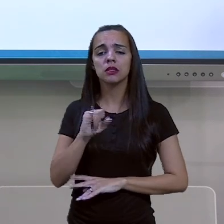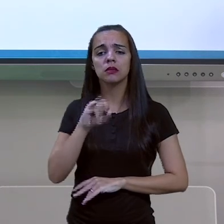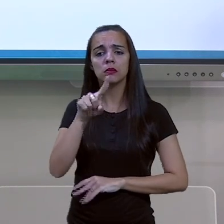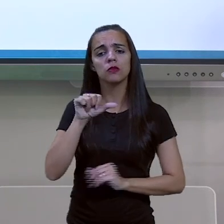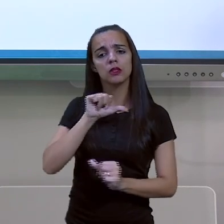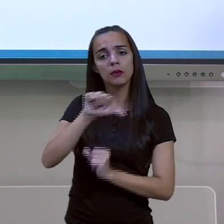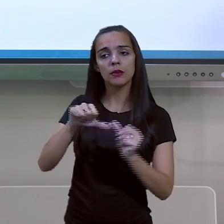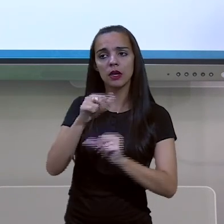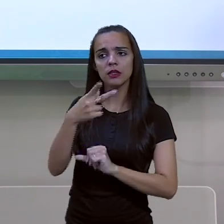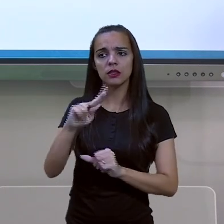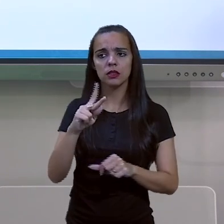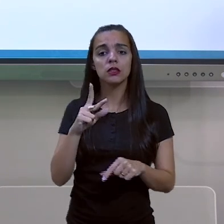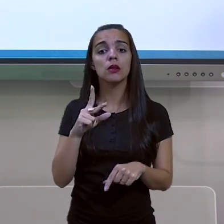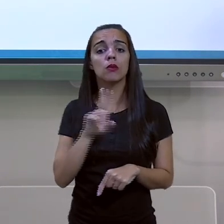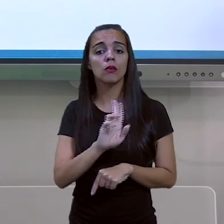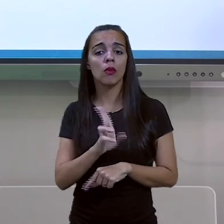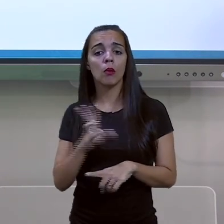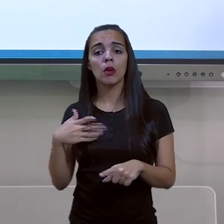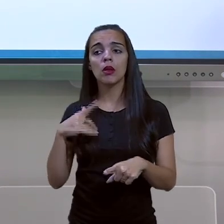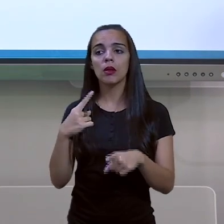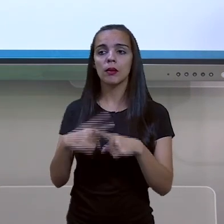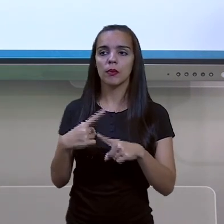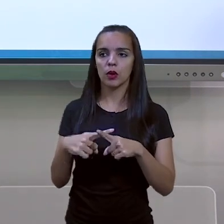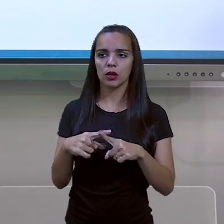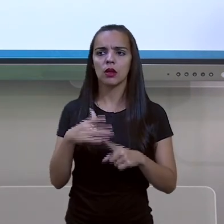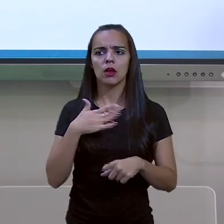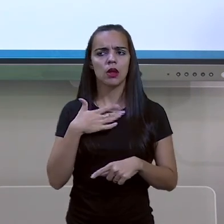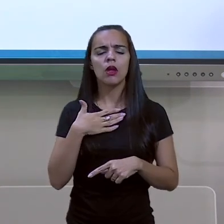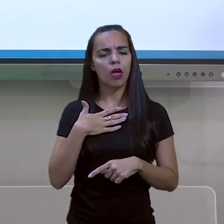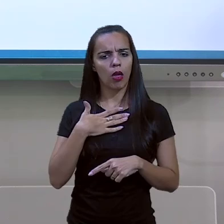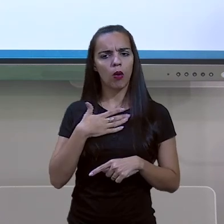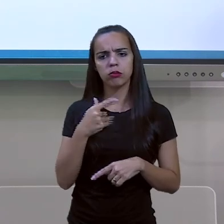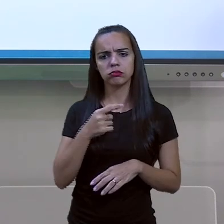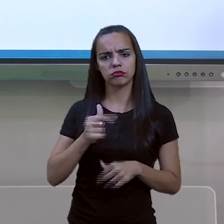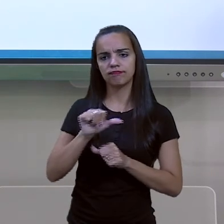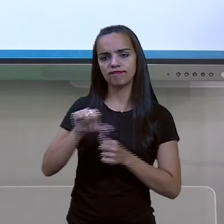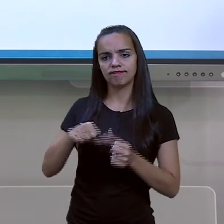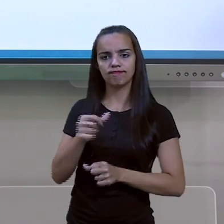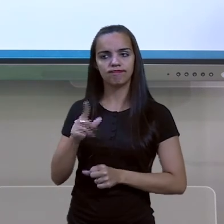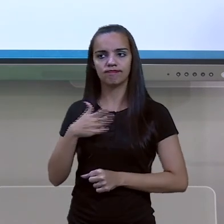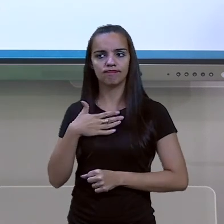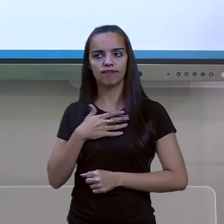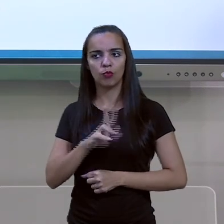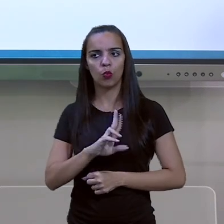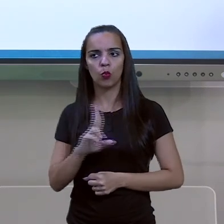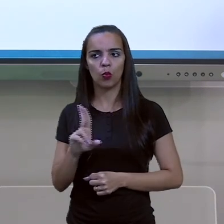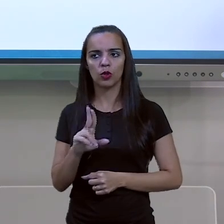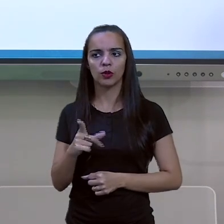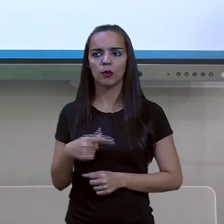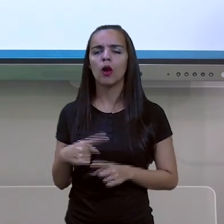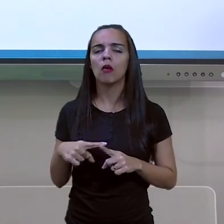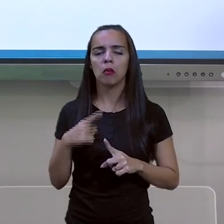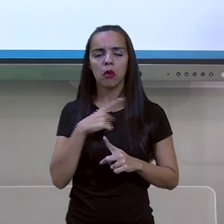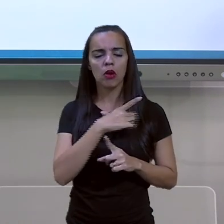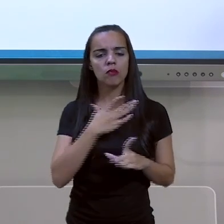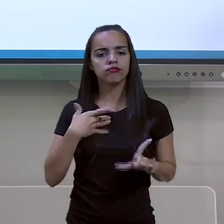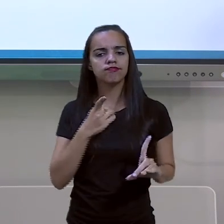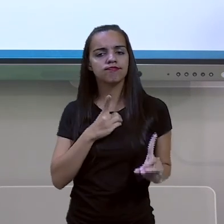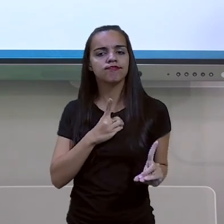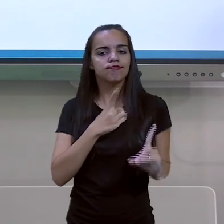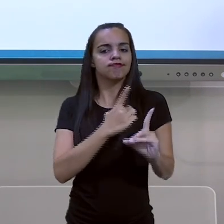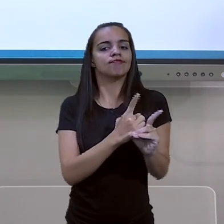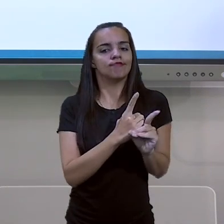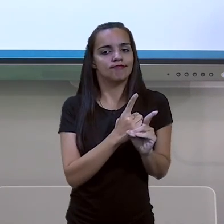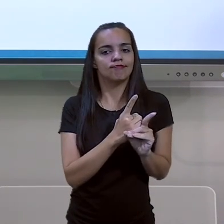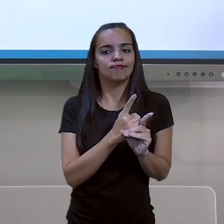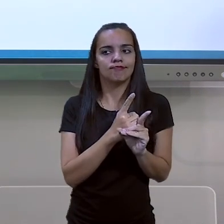mudaria o seu nome? E por quê? Bom, eu não mudaria o meu nome. Eu me identifico muito com o meu nome, eu gosto